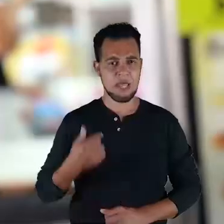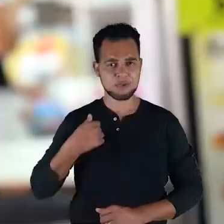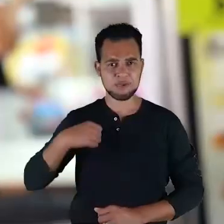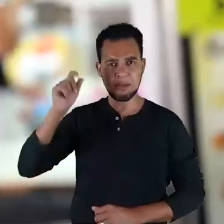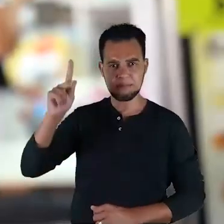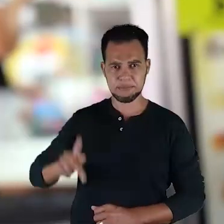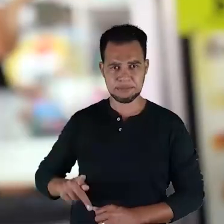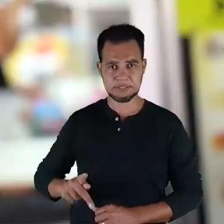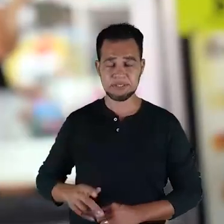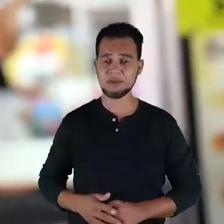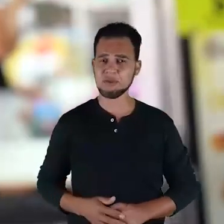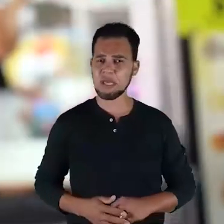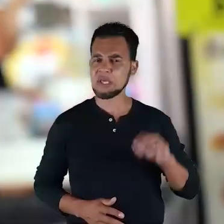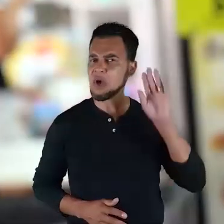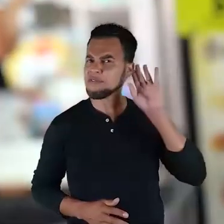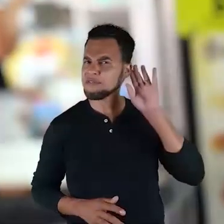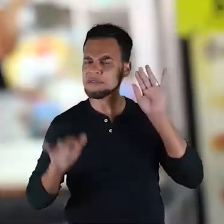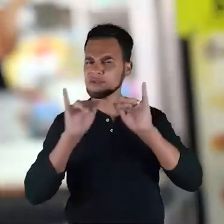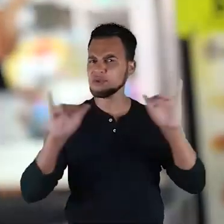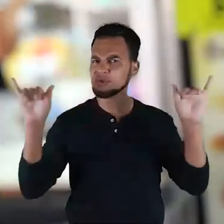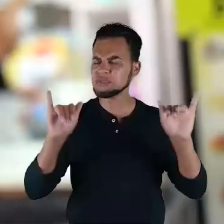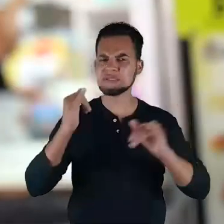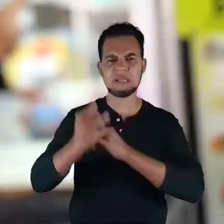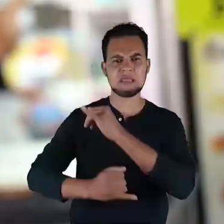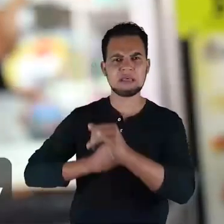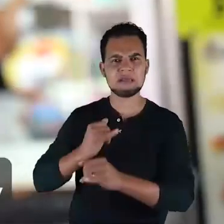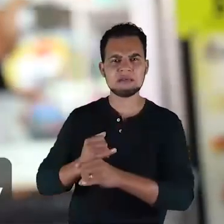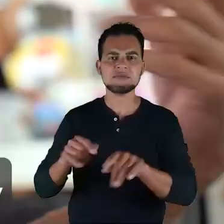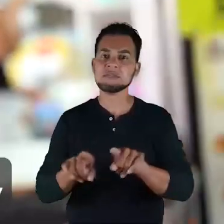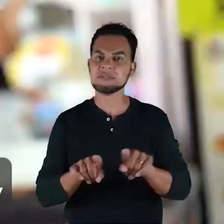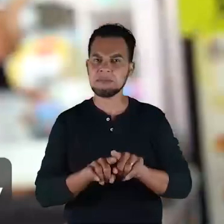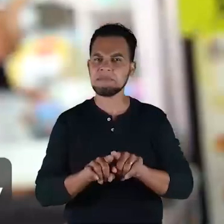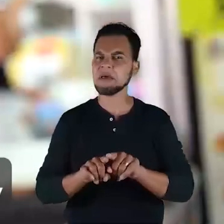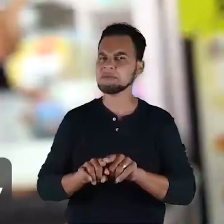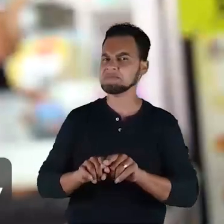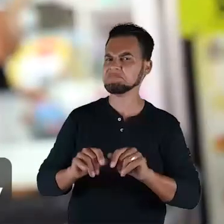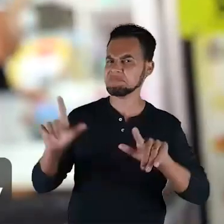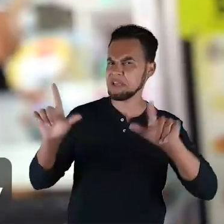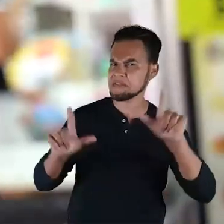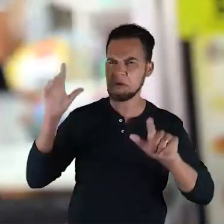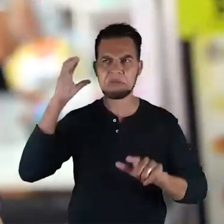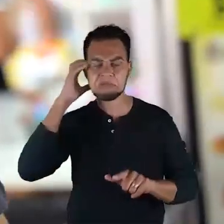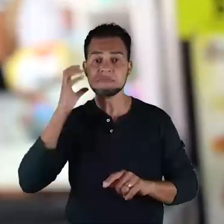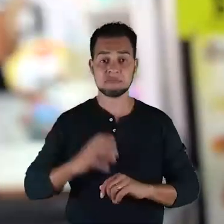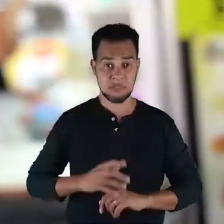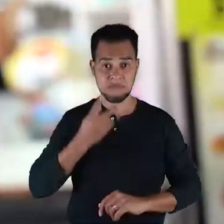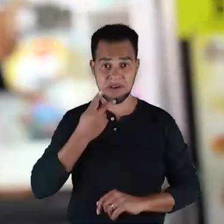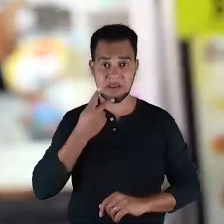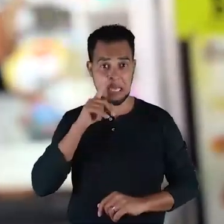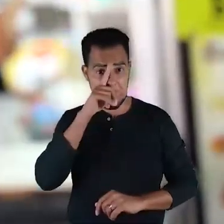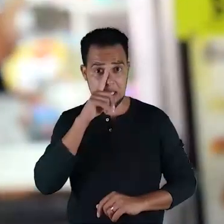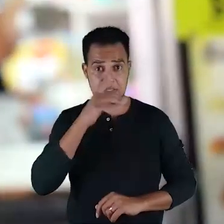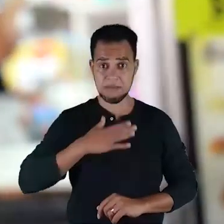sou aposentado e ouvi notícias tanto pela internet como através dos meios de comunicação que